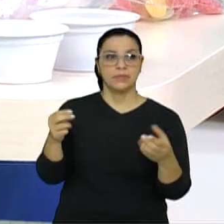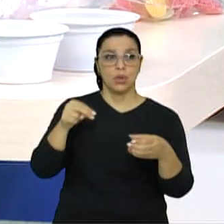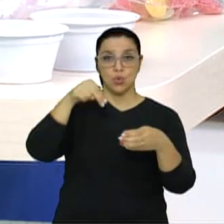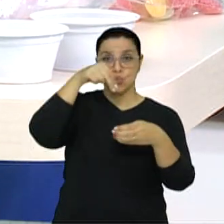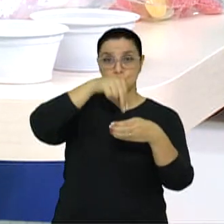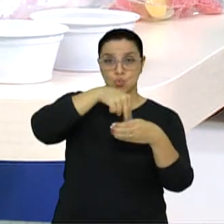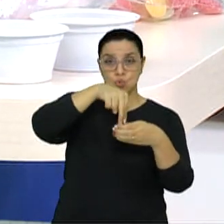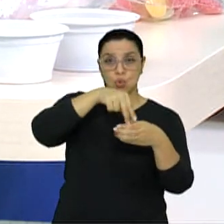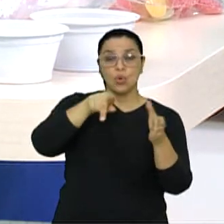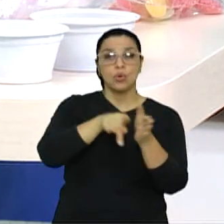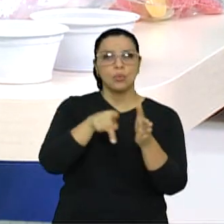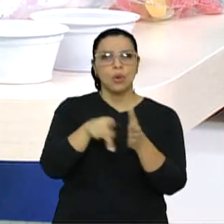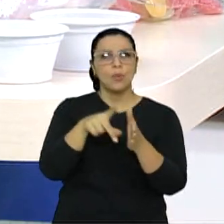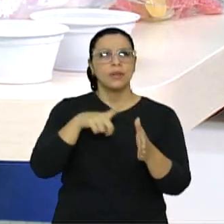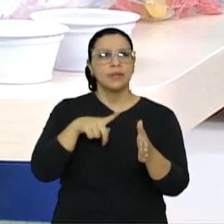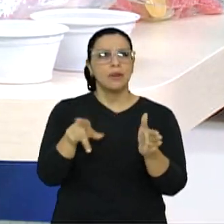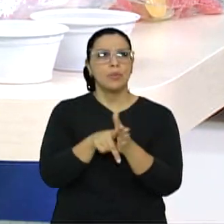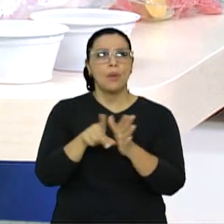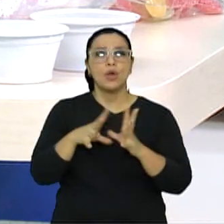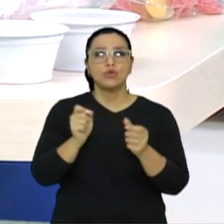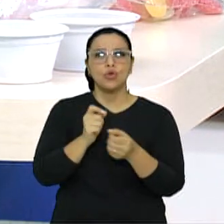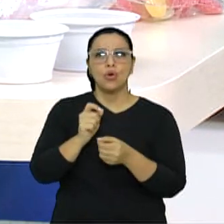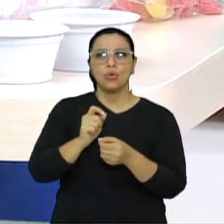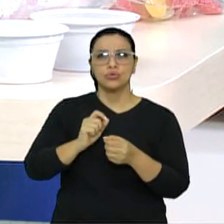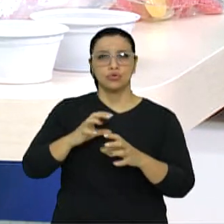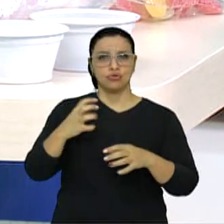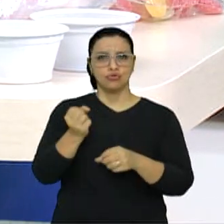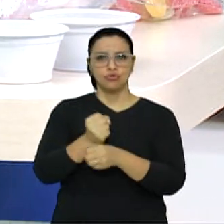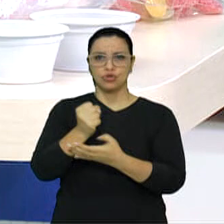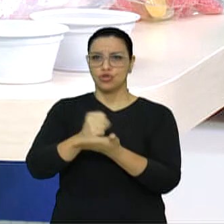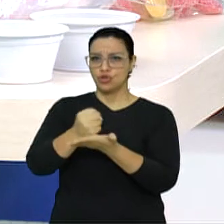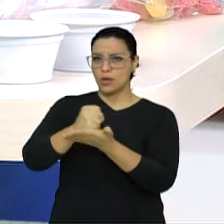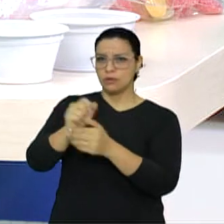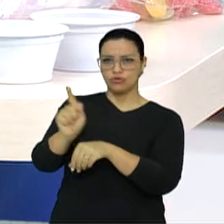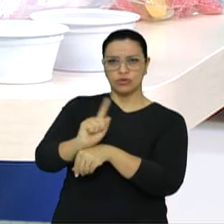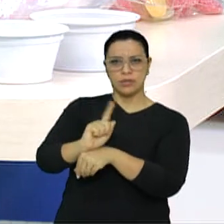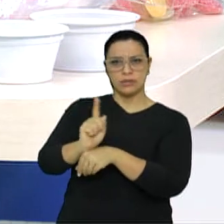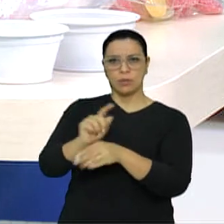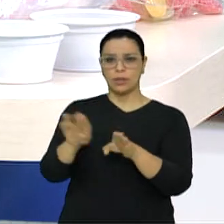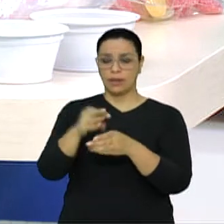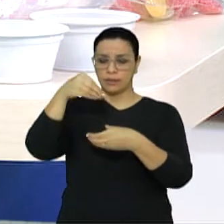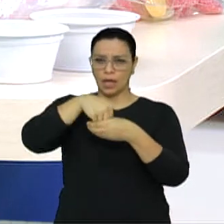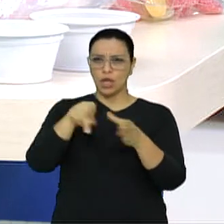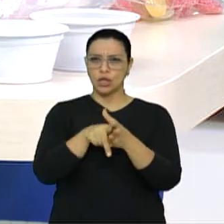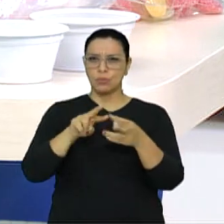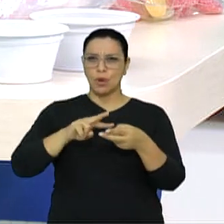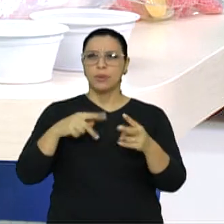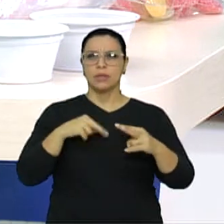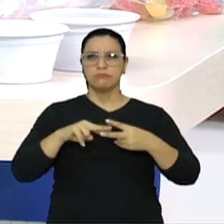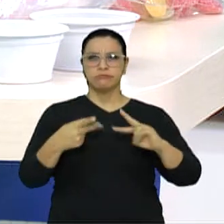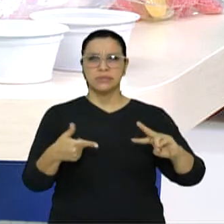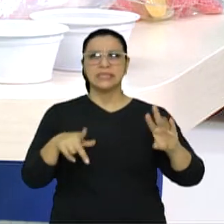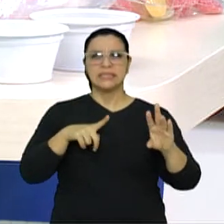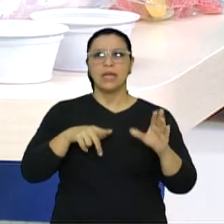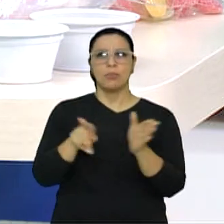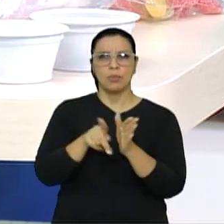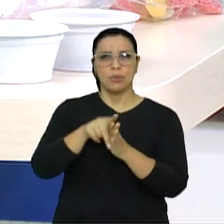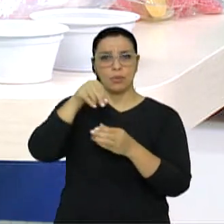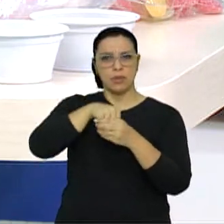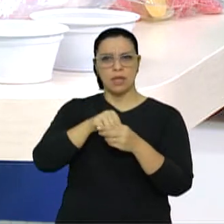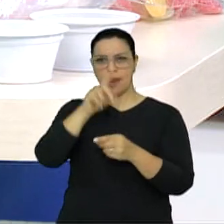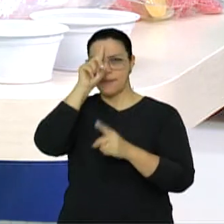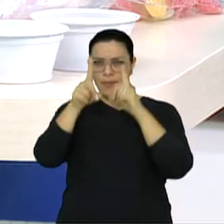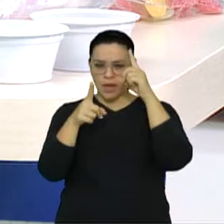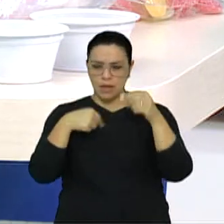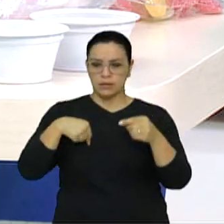núcleo responsável ali por todo o comando da célula. Ele armazena ali dentro dele os cromossomos, né, com DNA e tudo mais,